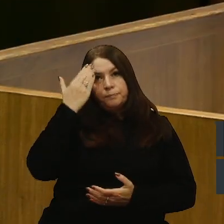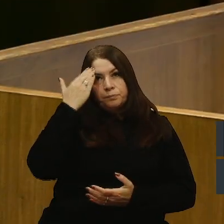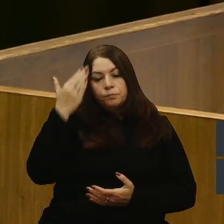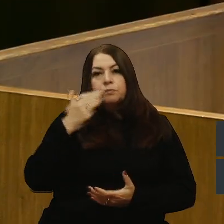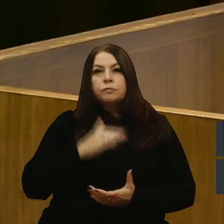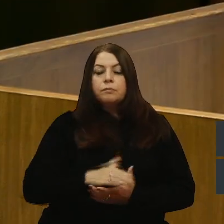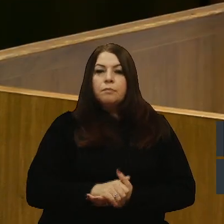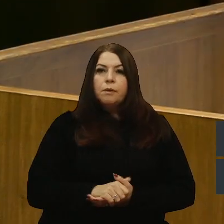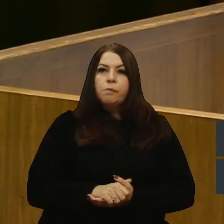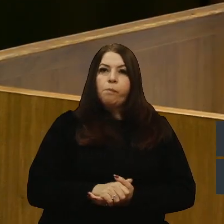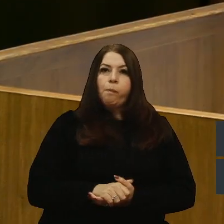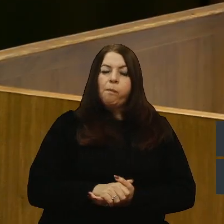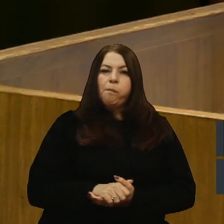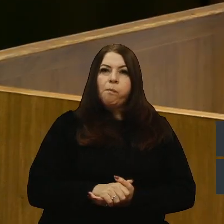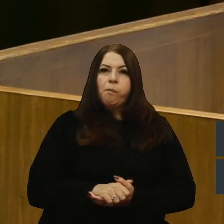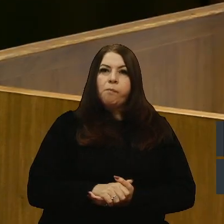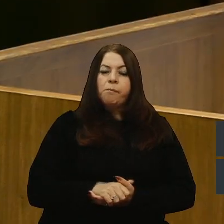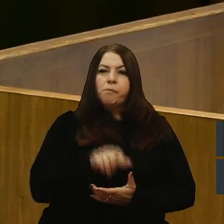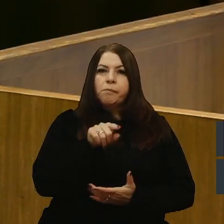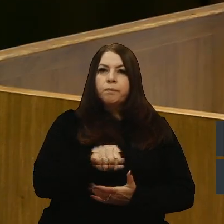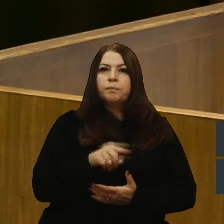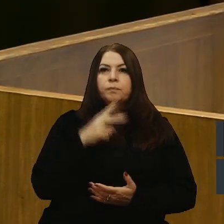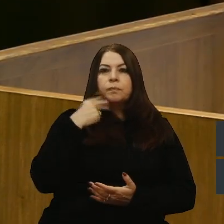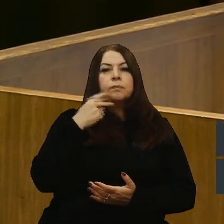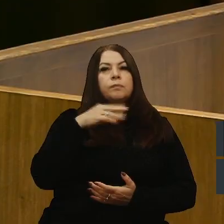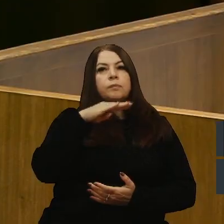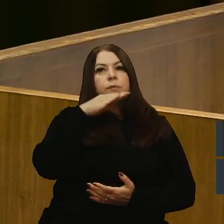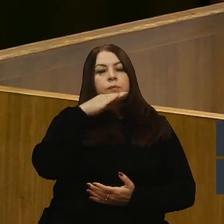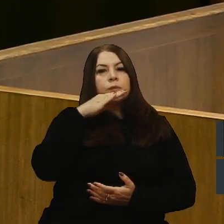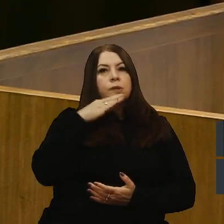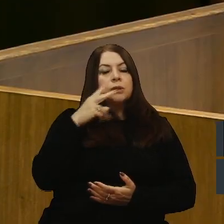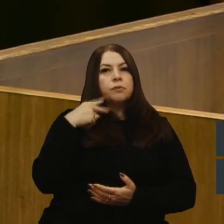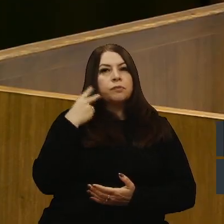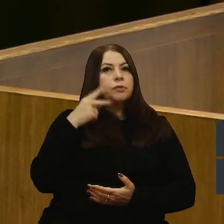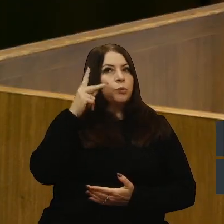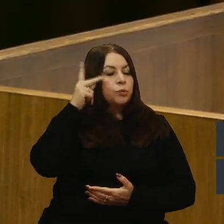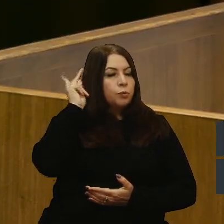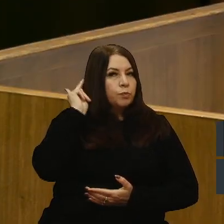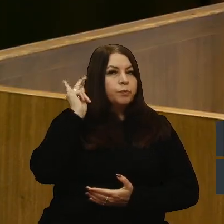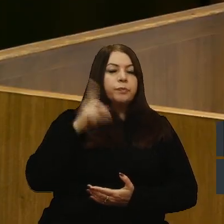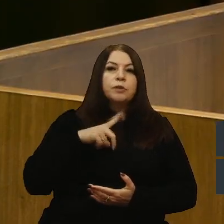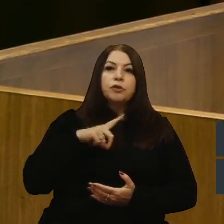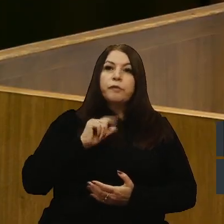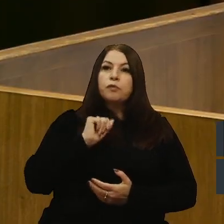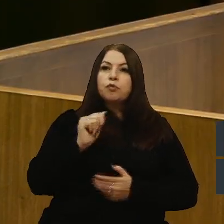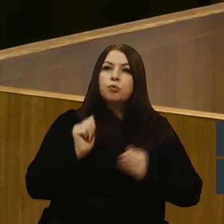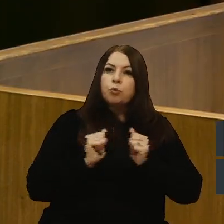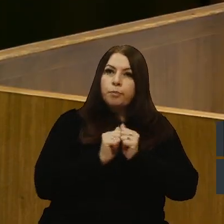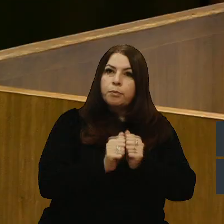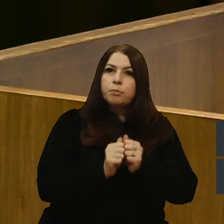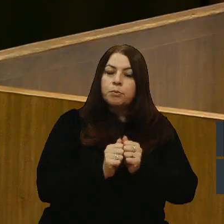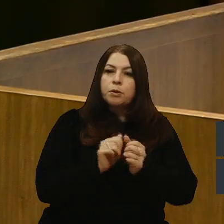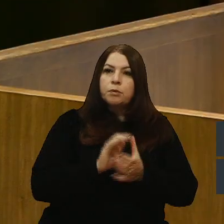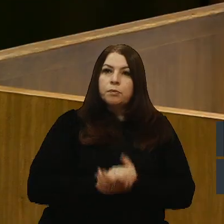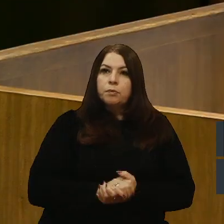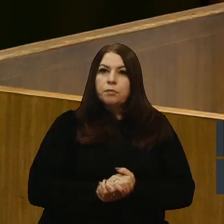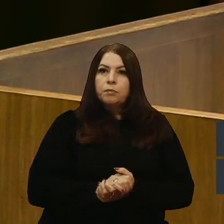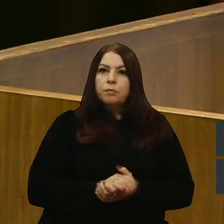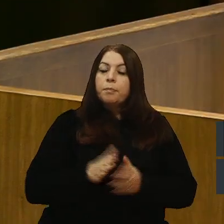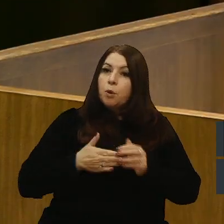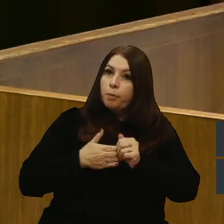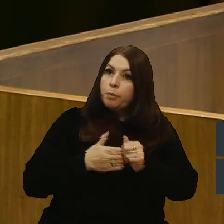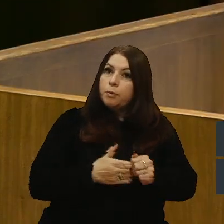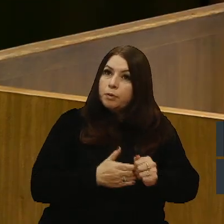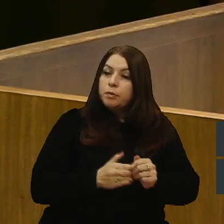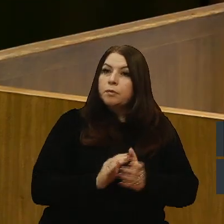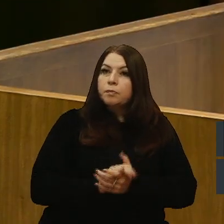agradecer o vereador Bortola e o vereador Iago, que estiveram comigo, tanto me